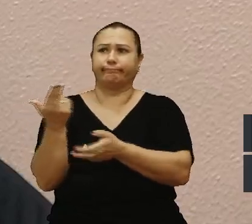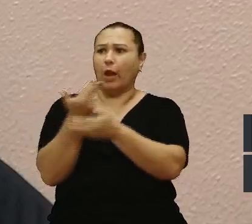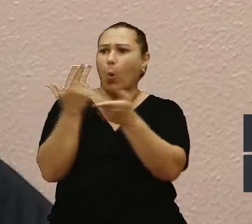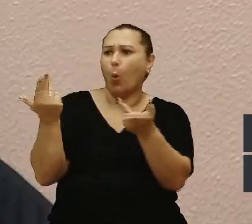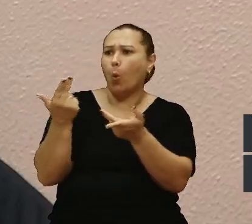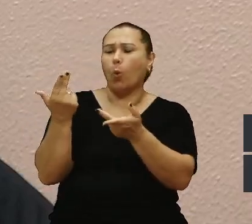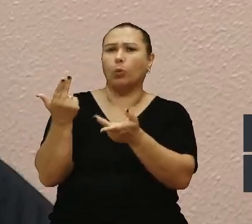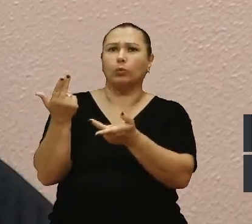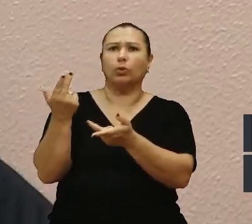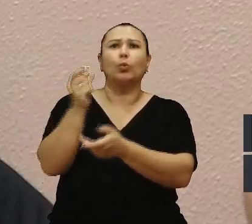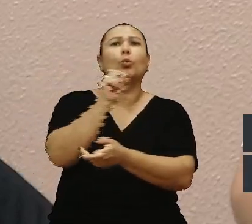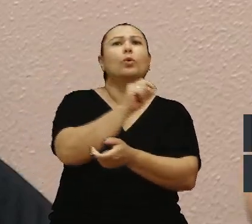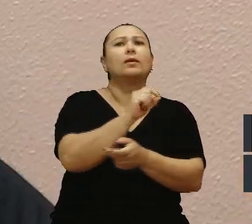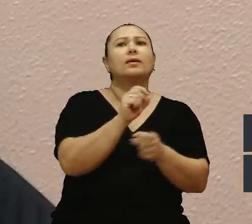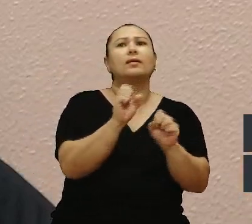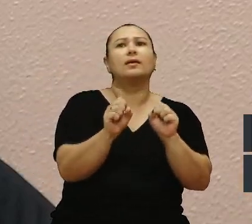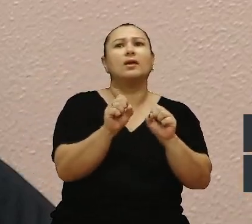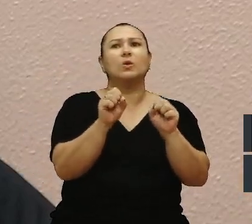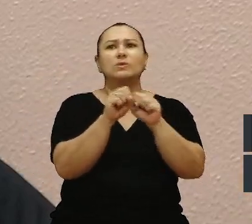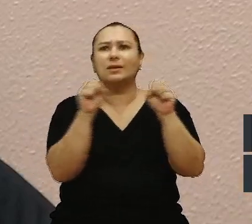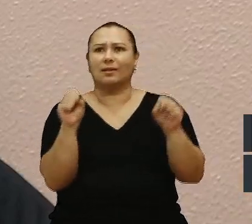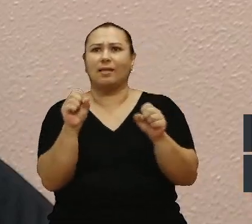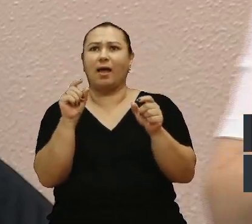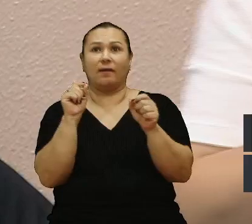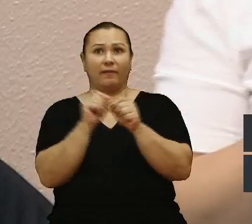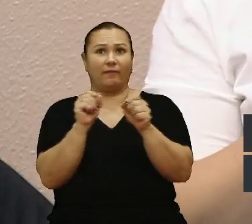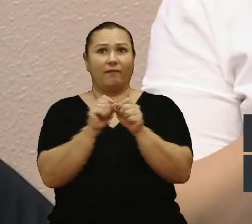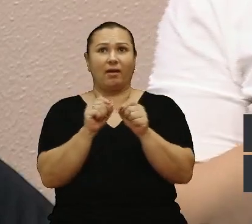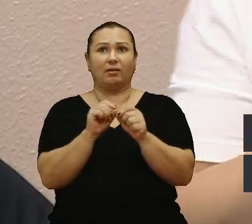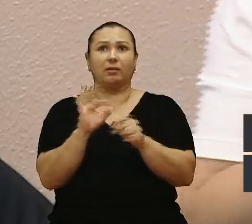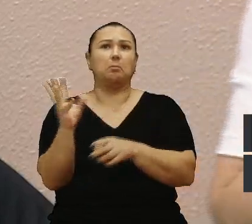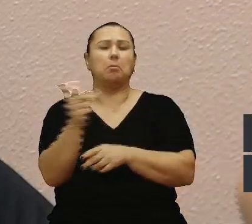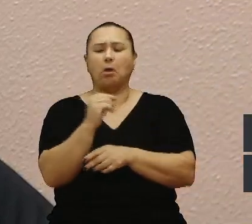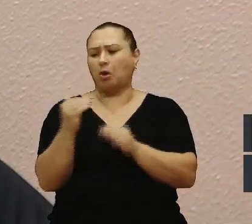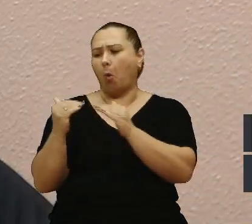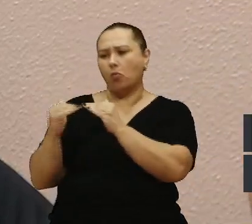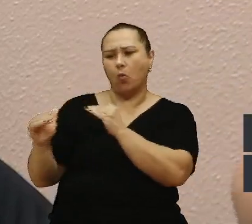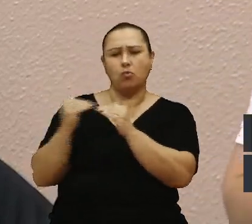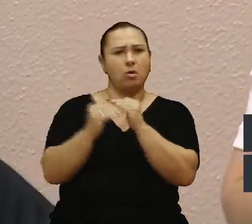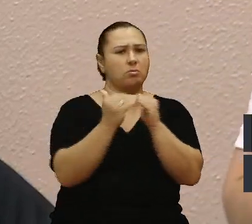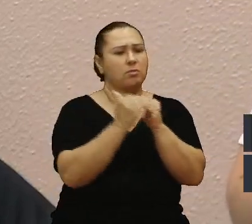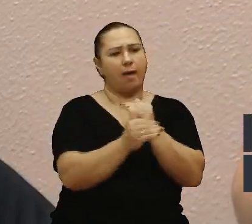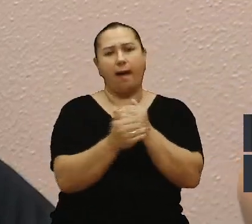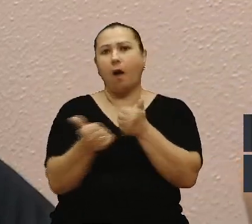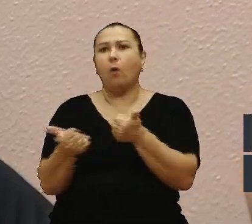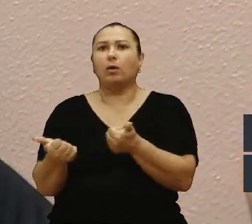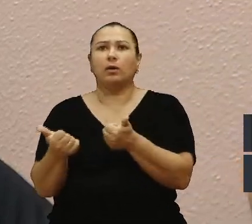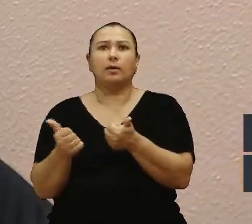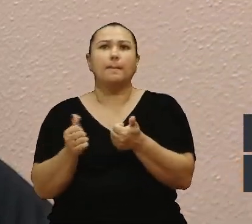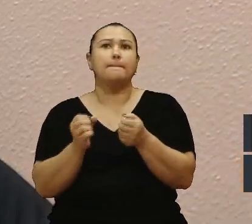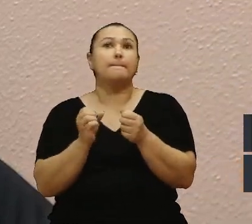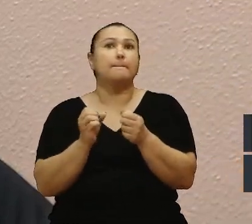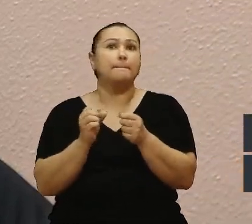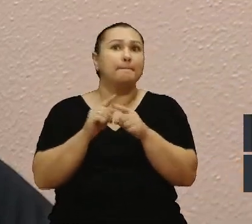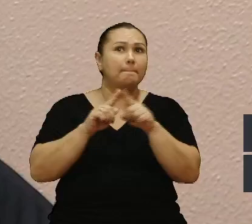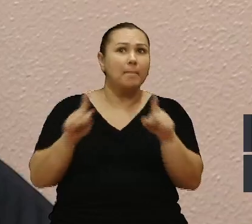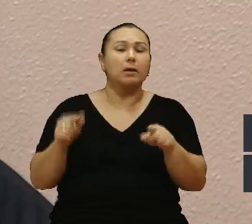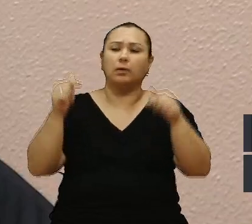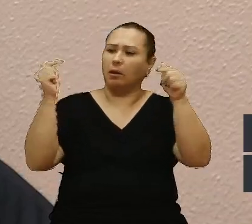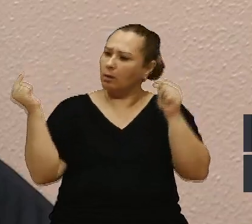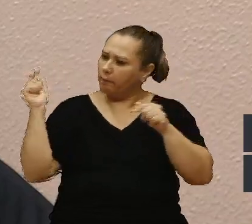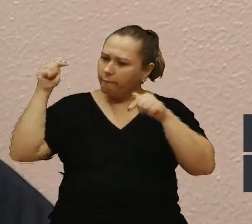O que o secretário Galafassi fez aqui, nós podemos ter todas as discordâncias do mundo com ele. Mas ele veio, ficou a manhã